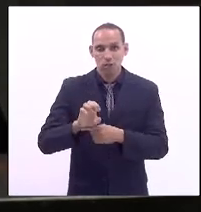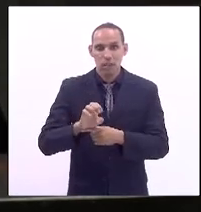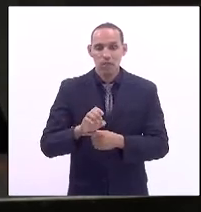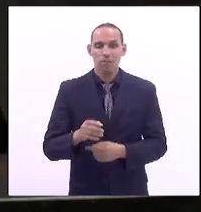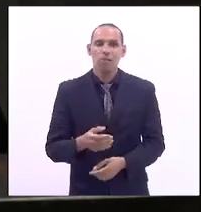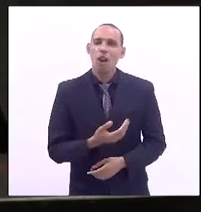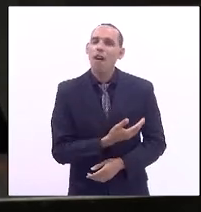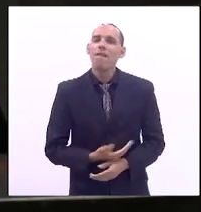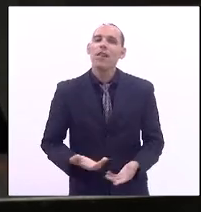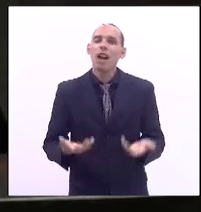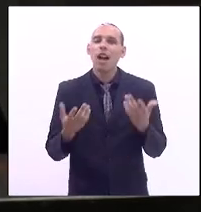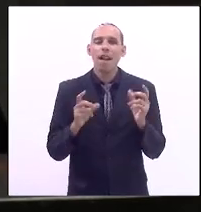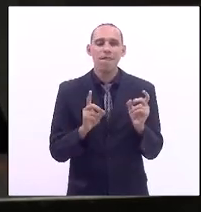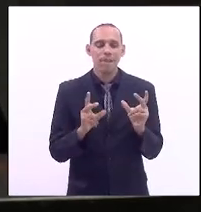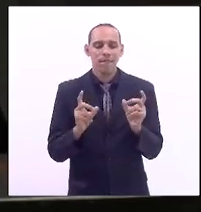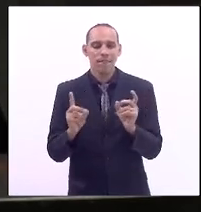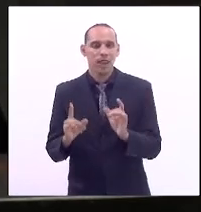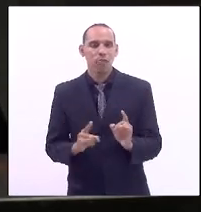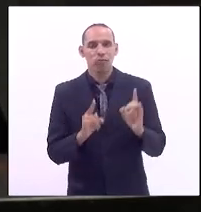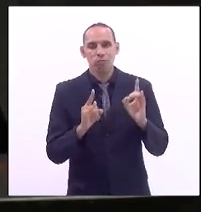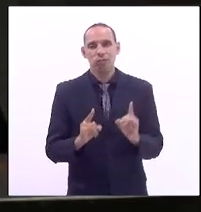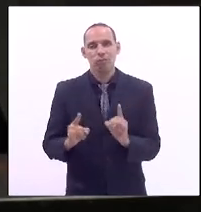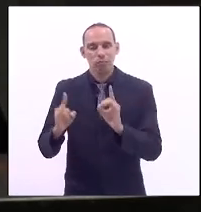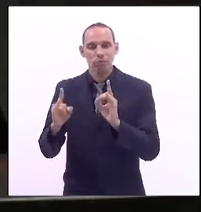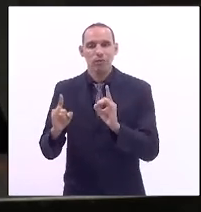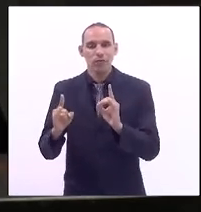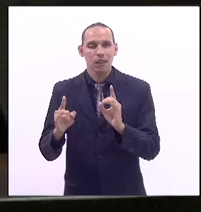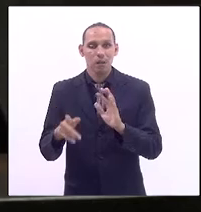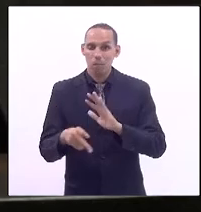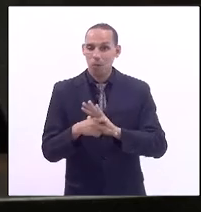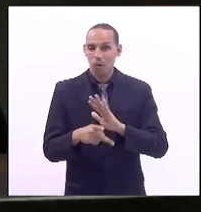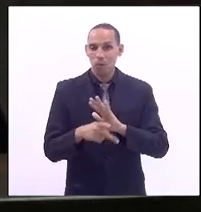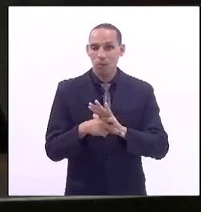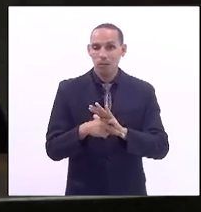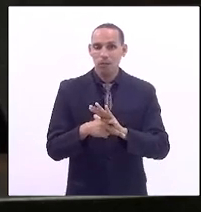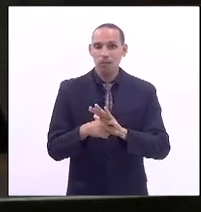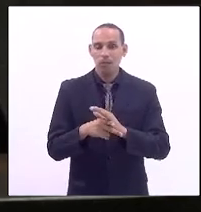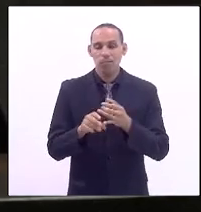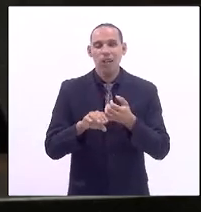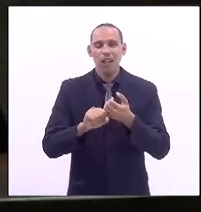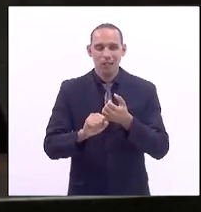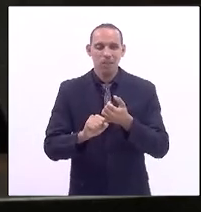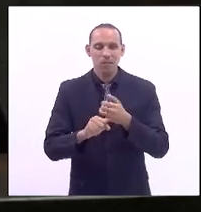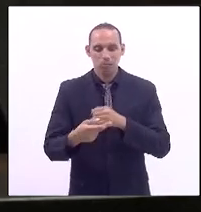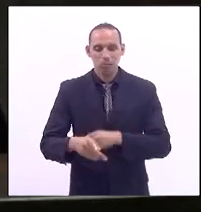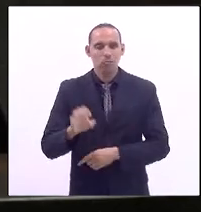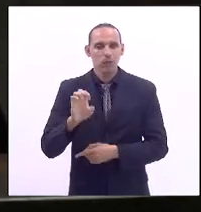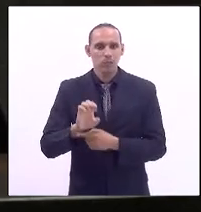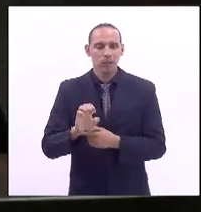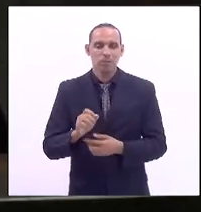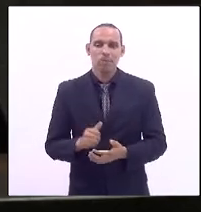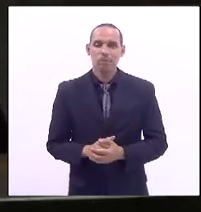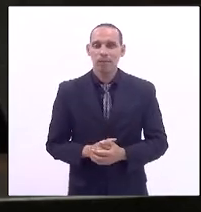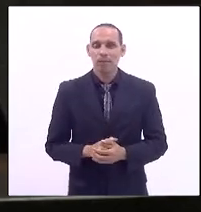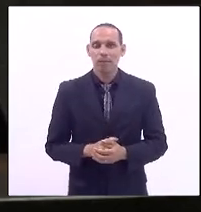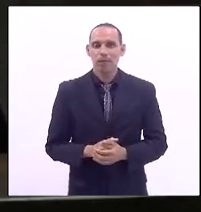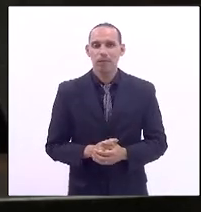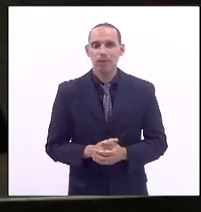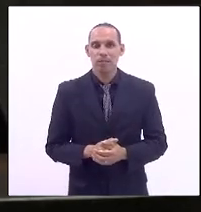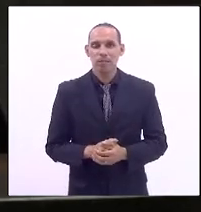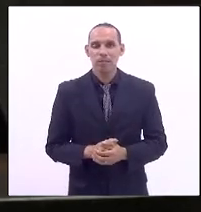vender imóveis pertencem ao patrimônio do Estado inclusive